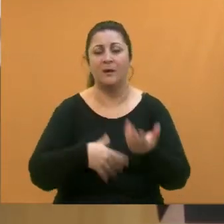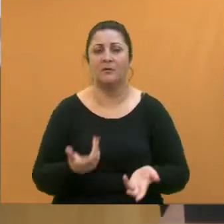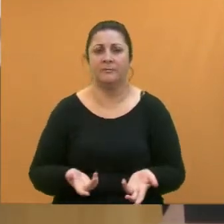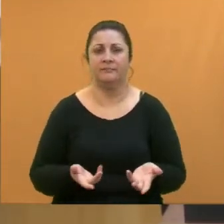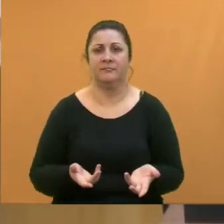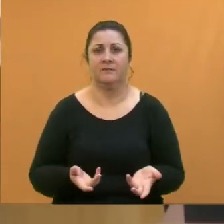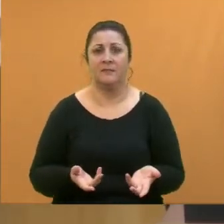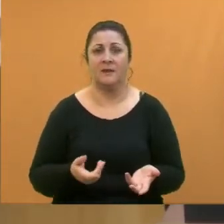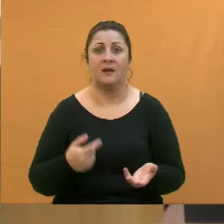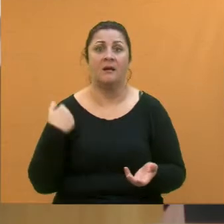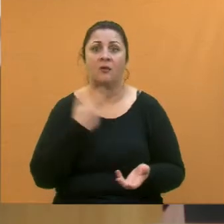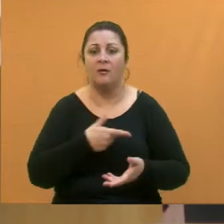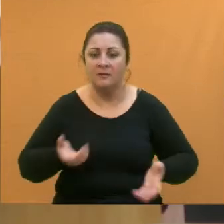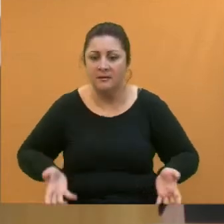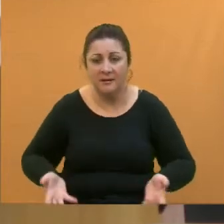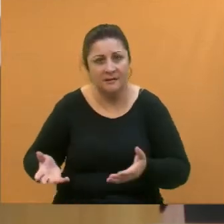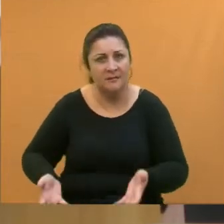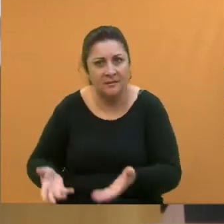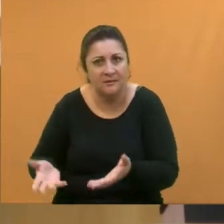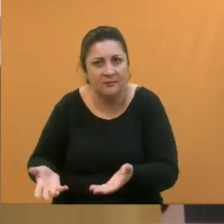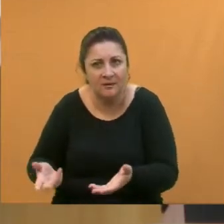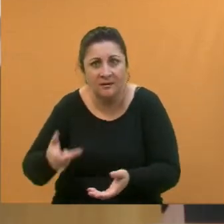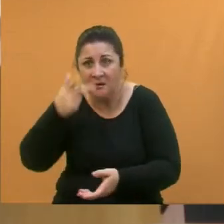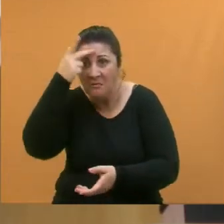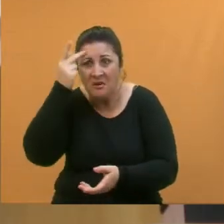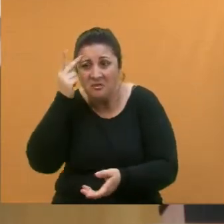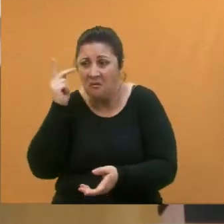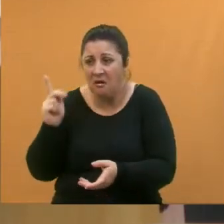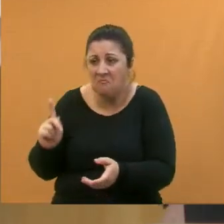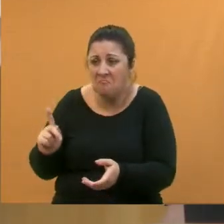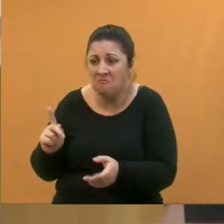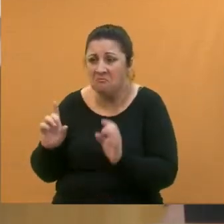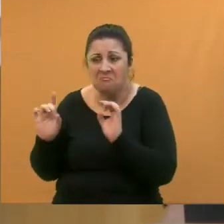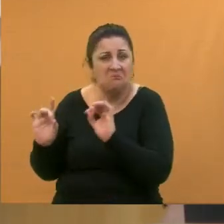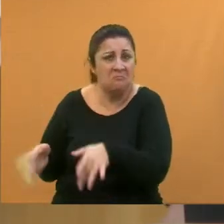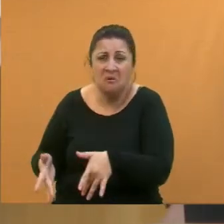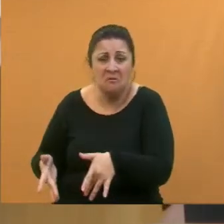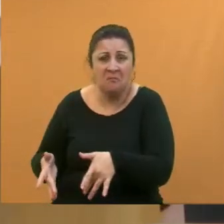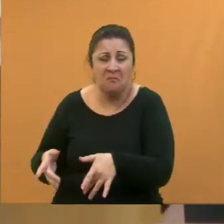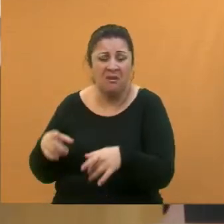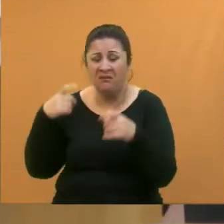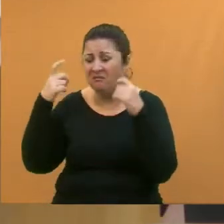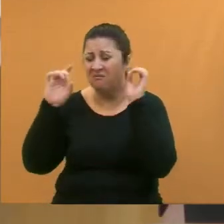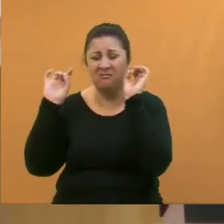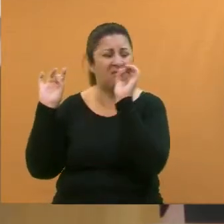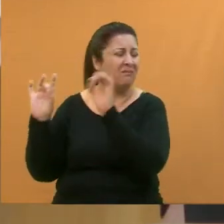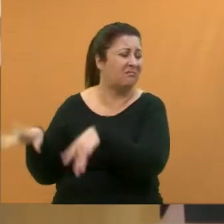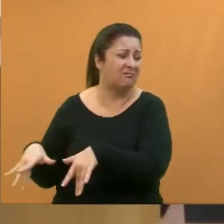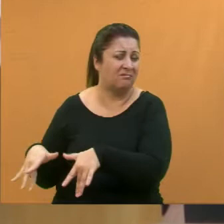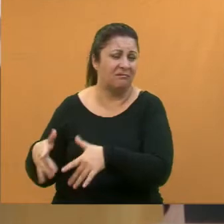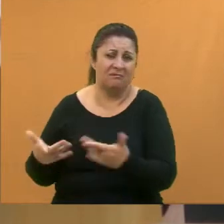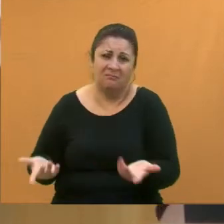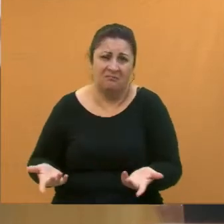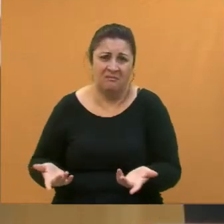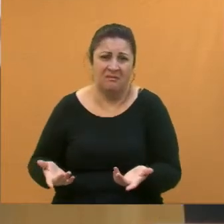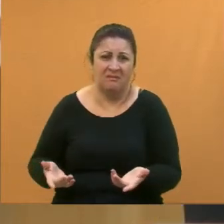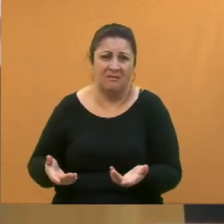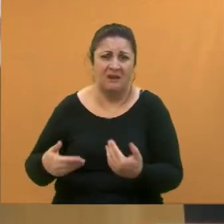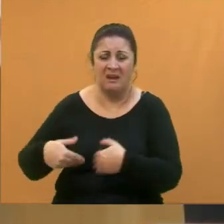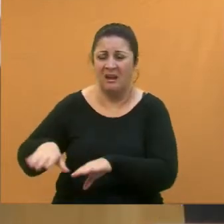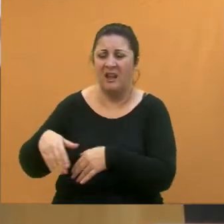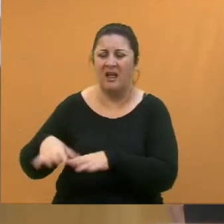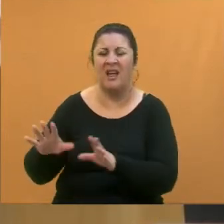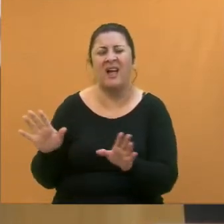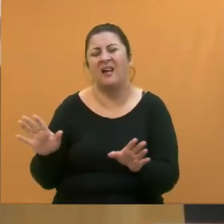estamos incentivando, Fernando, aquele cara que não se preocupa com as coisas, que deixa largado, porque ele